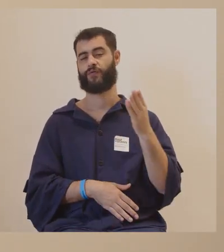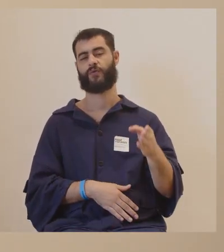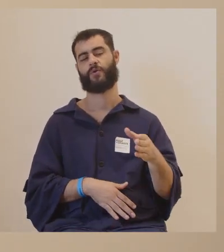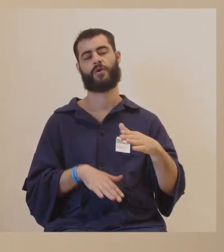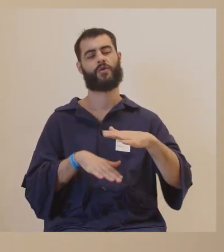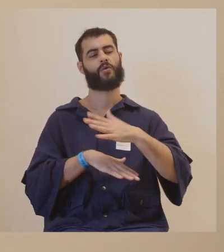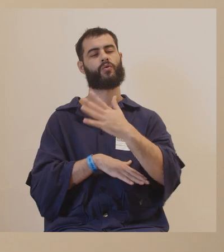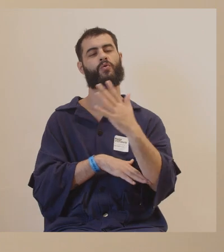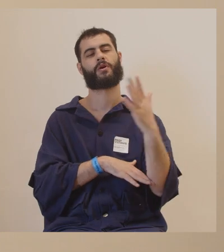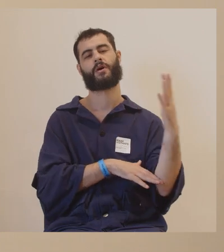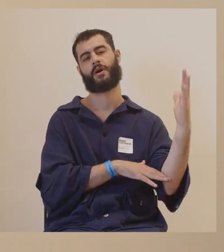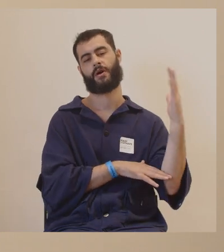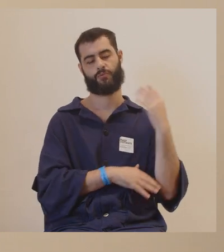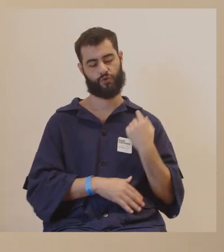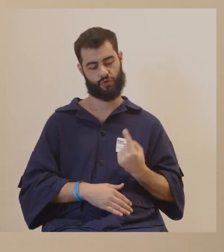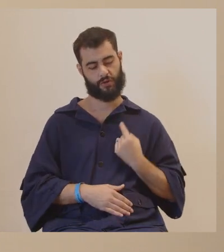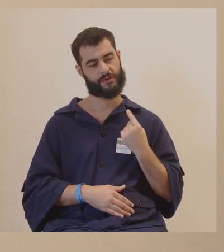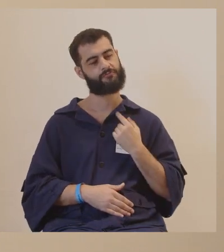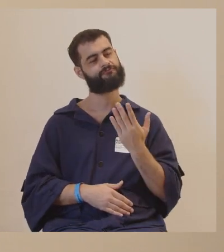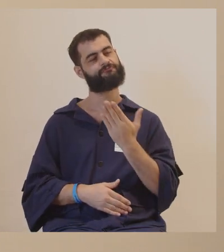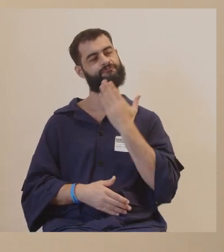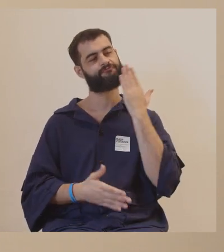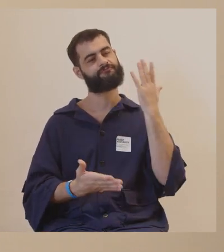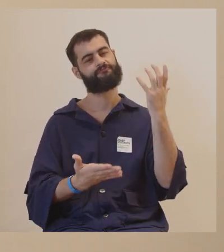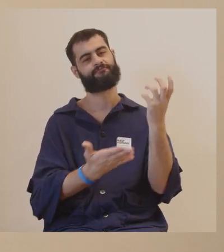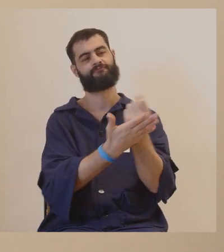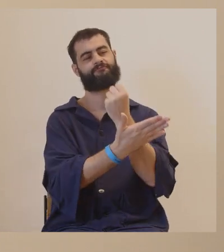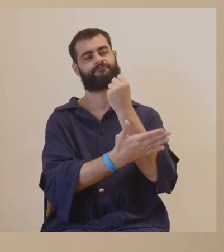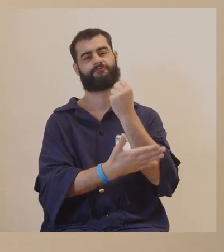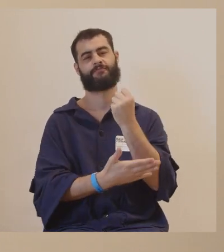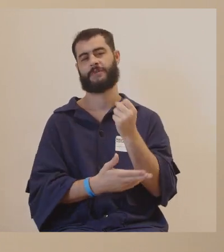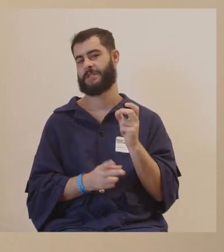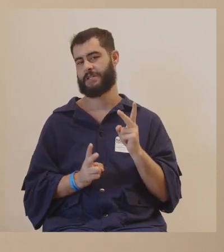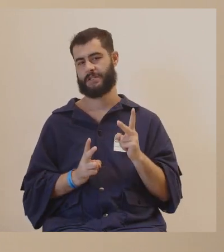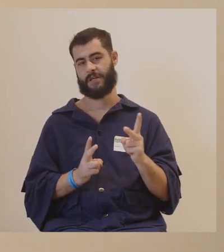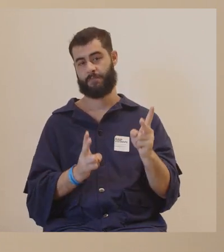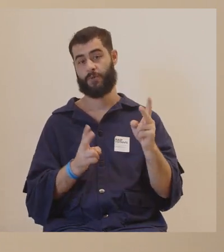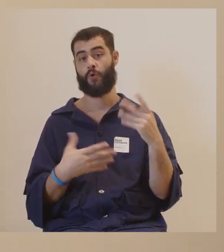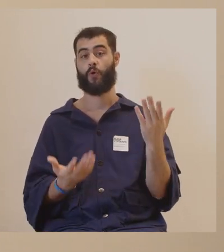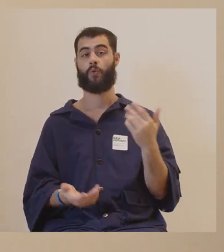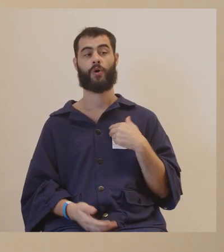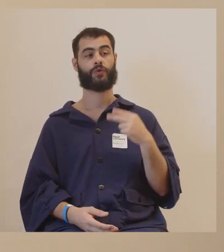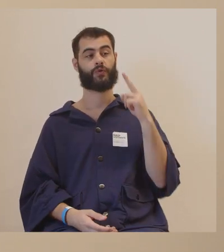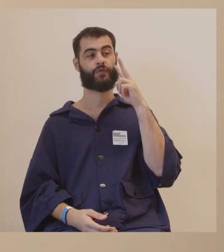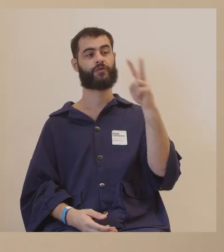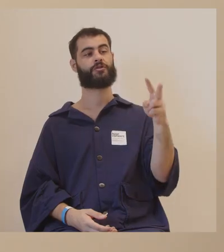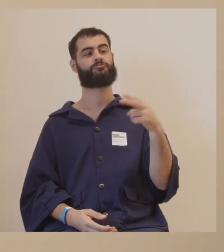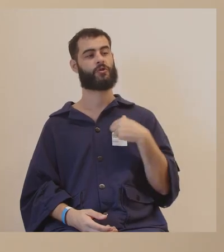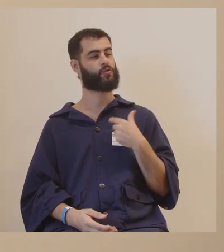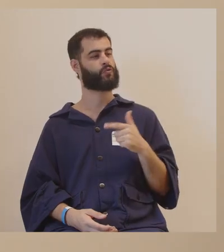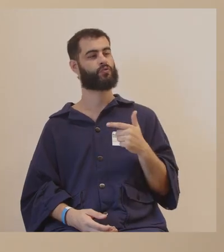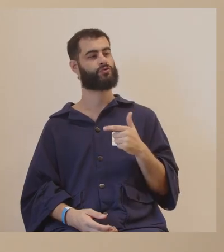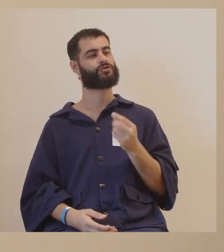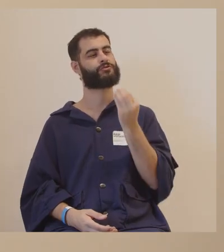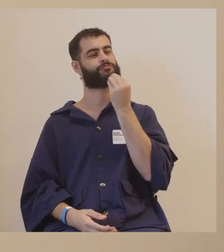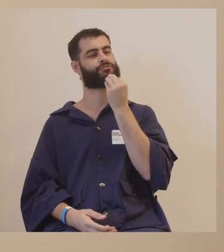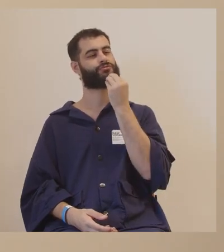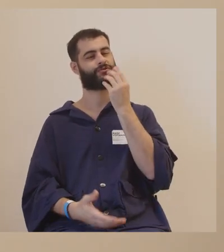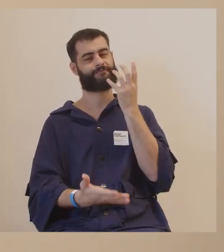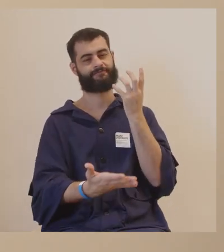uma companheira em nossos braços. E sempre havíamos aquela que nos faltava na outra margem, inatingível e